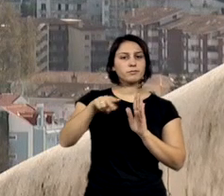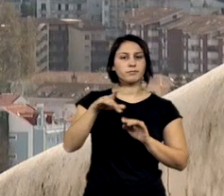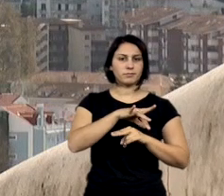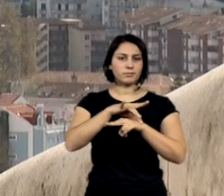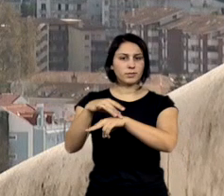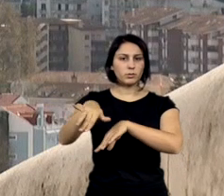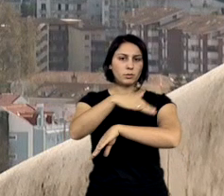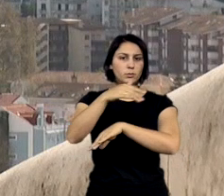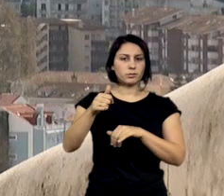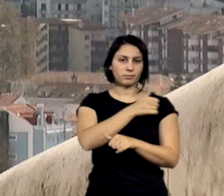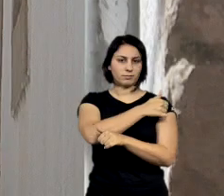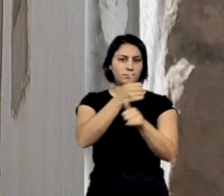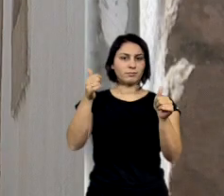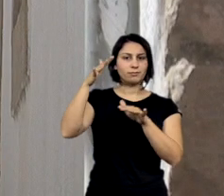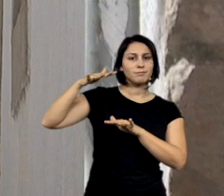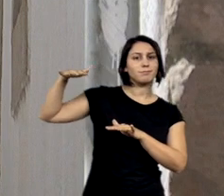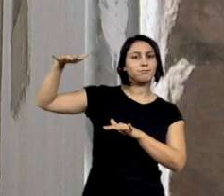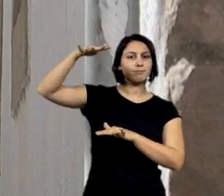ruas da alta de syrah